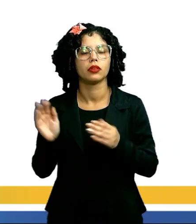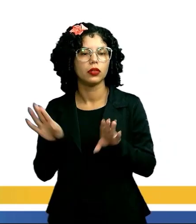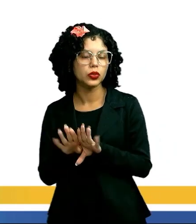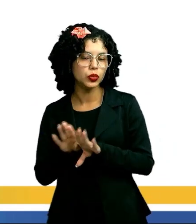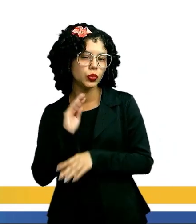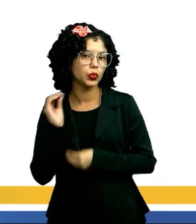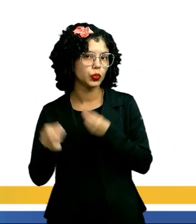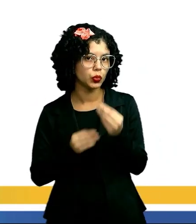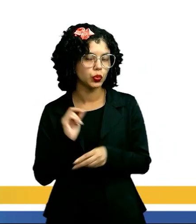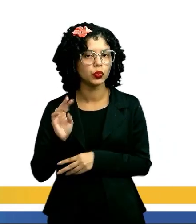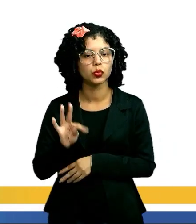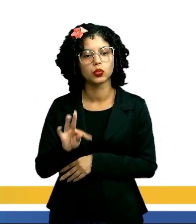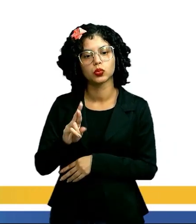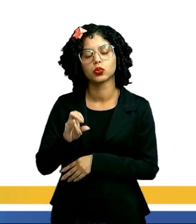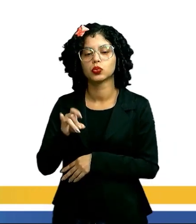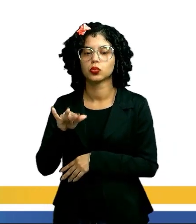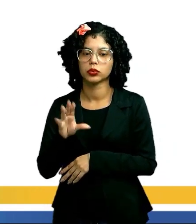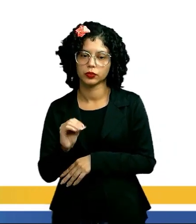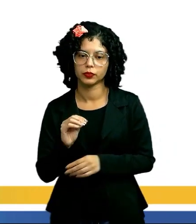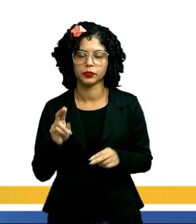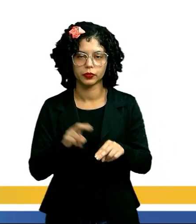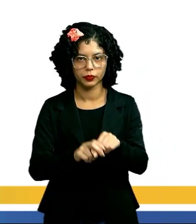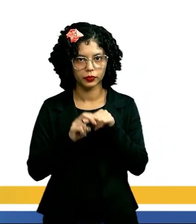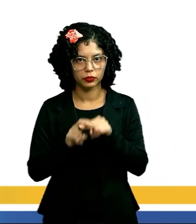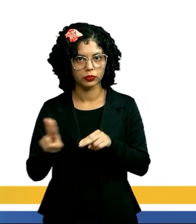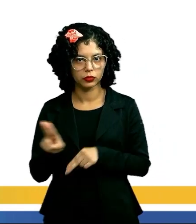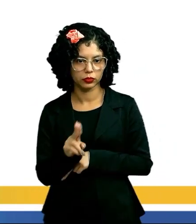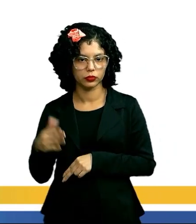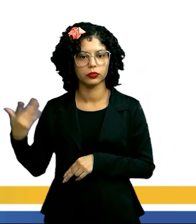ele é comumente chamado de tolueno, por isso que fica